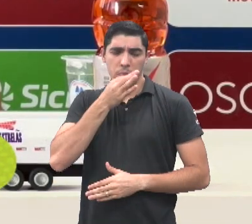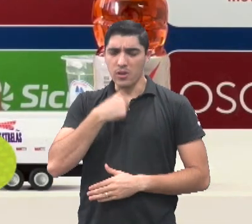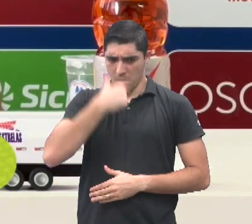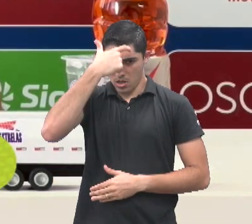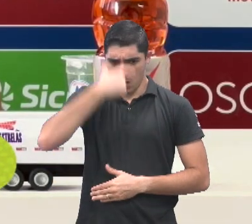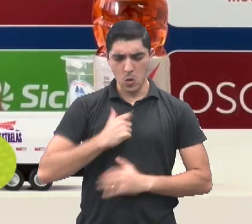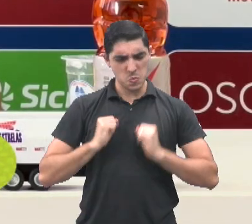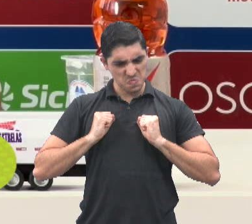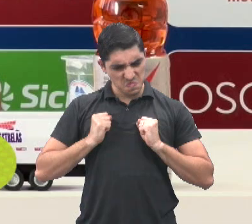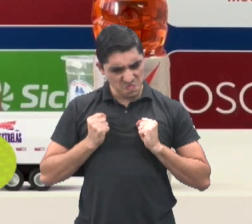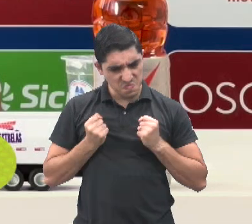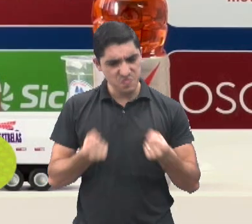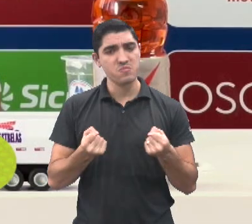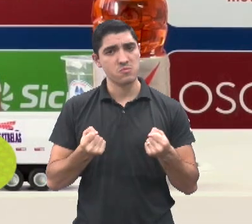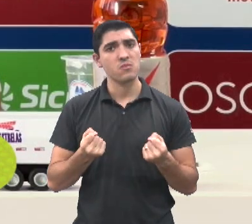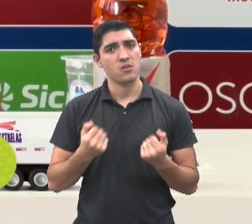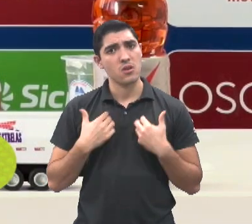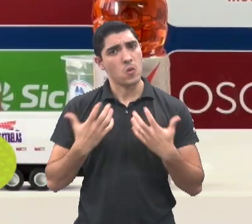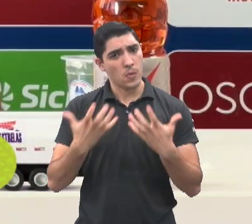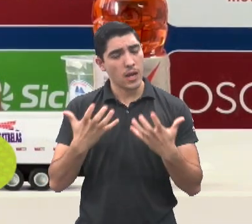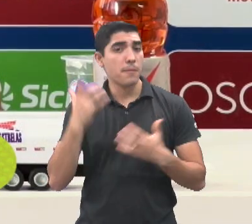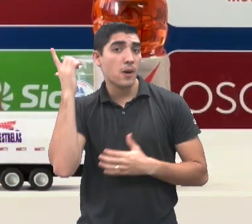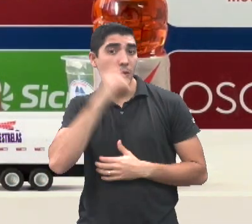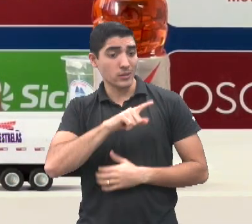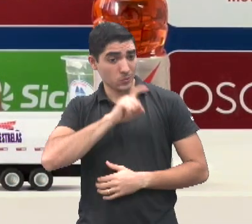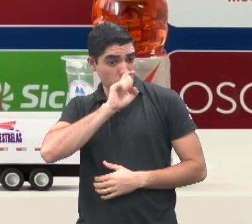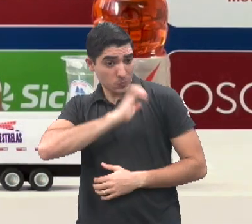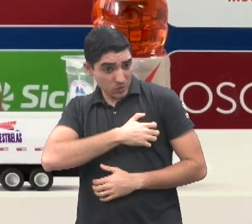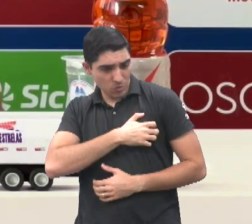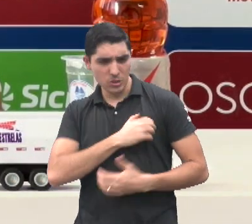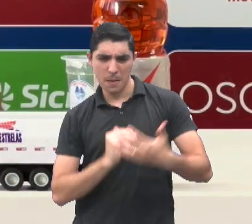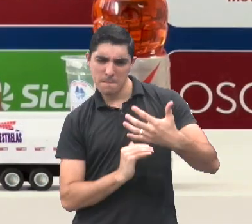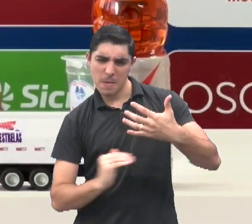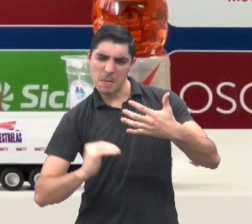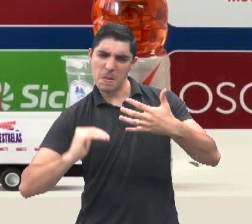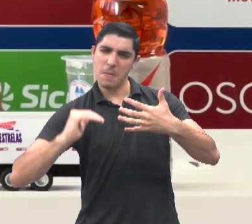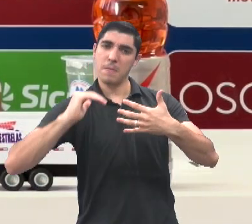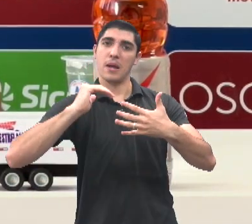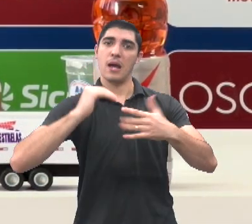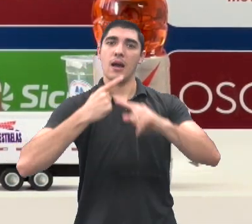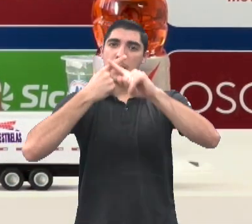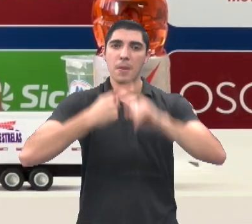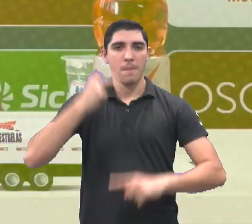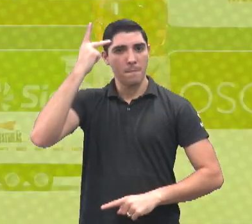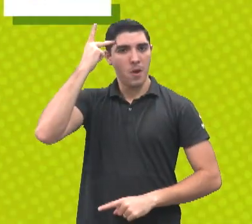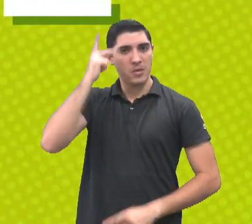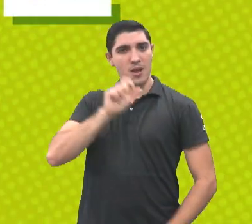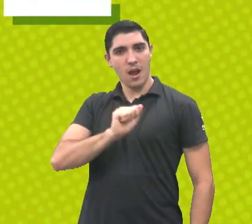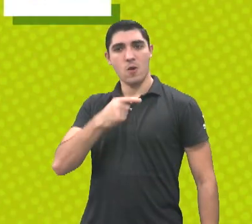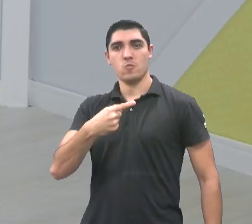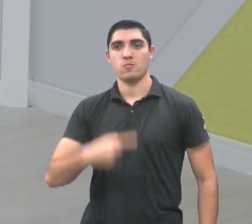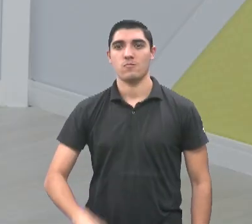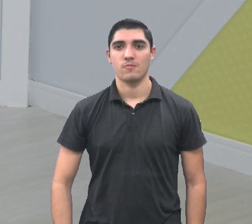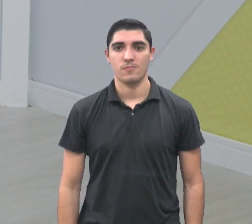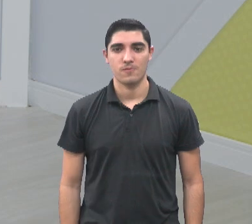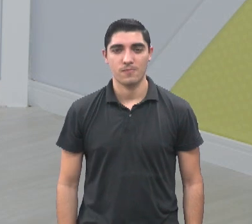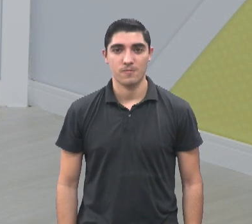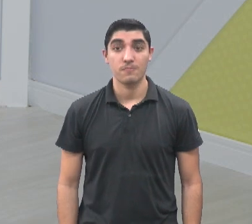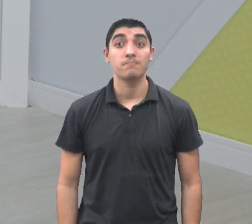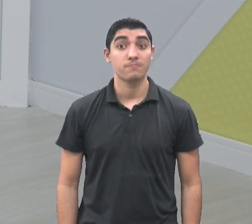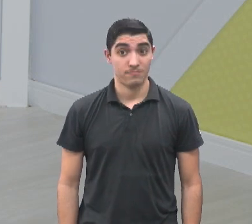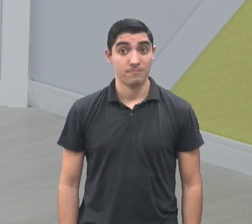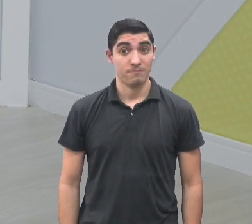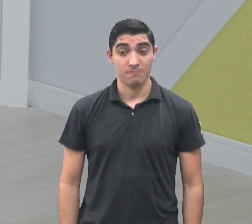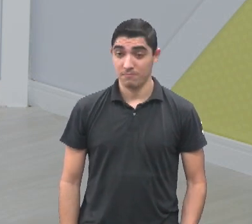que a gente possa colocar o clube no lugar onde ele merece estar, que é na Série A1 do Campeonato Paulista. Tá aí,